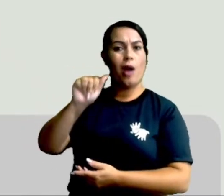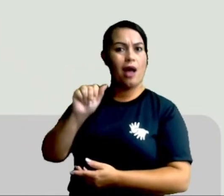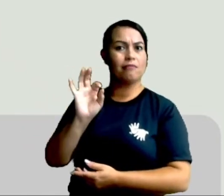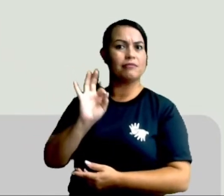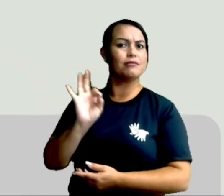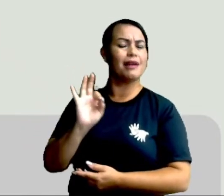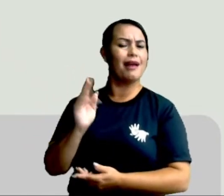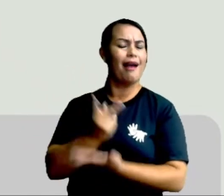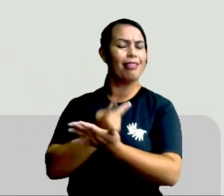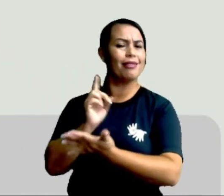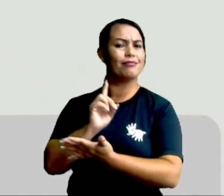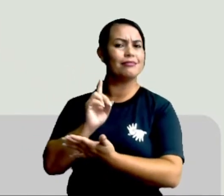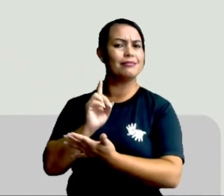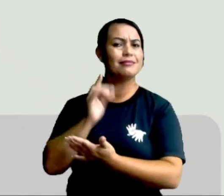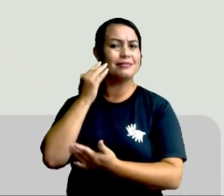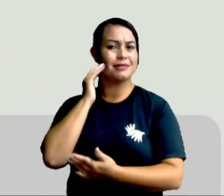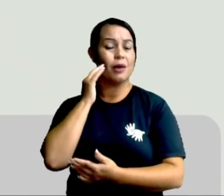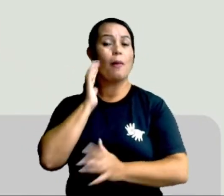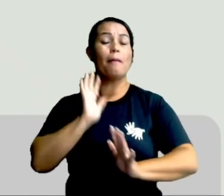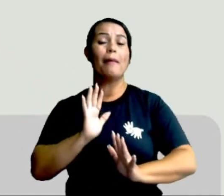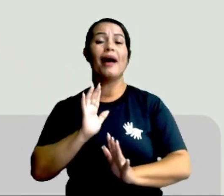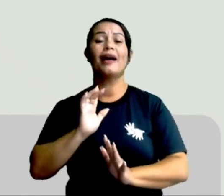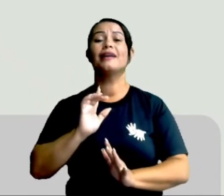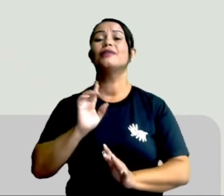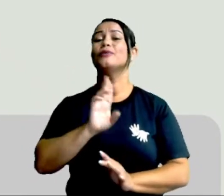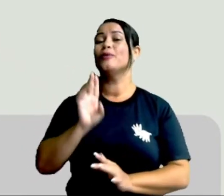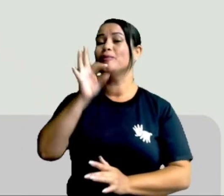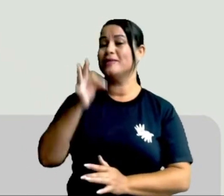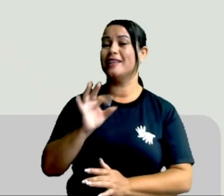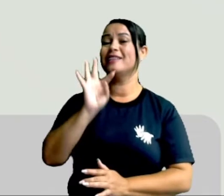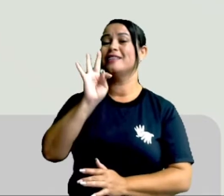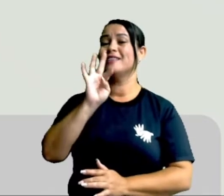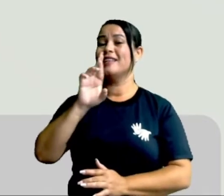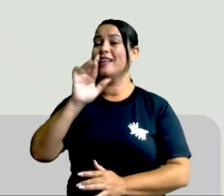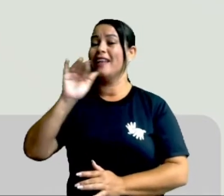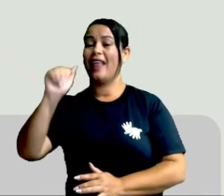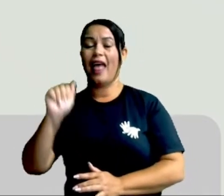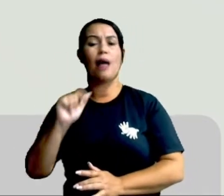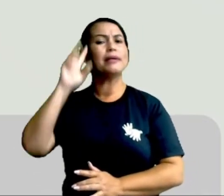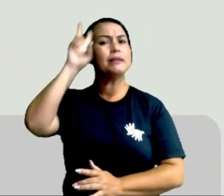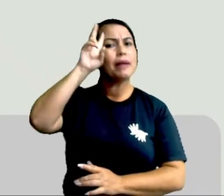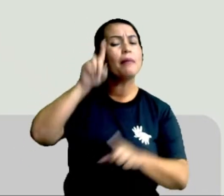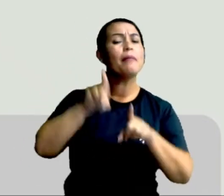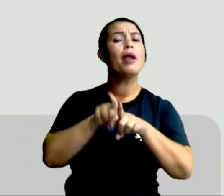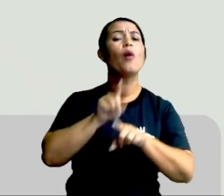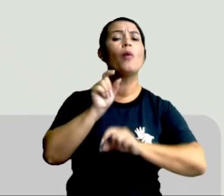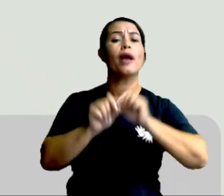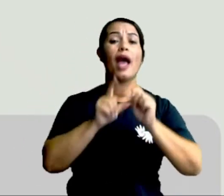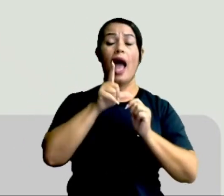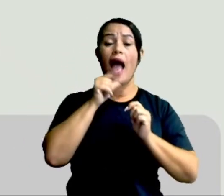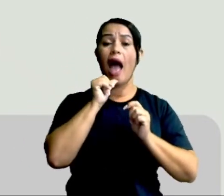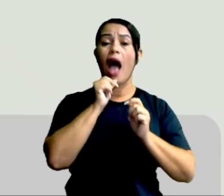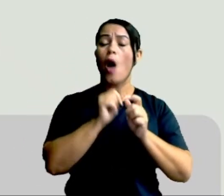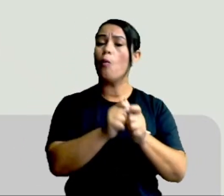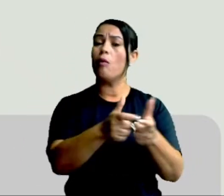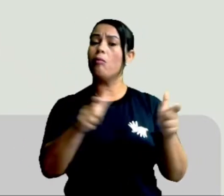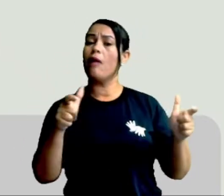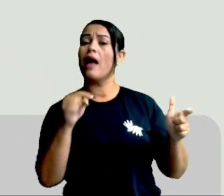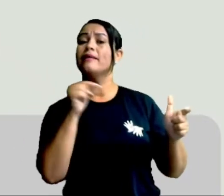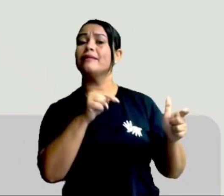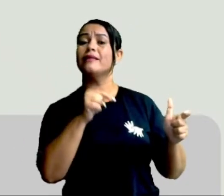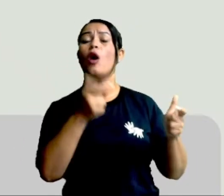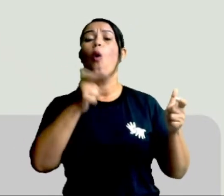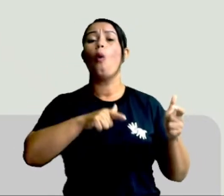forma alguma errado, tá certo? Só que a gente também tem que relembrar que boa parte dessa água, a maior parte dessa água, está